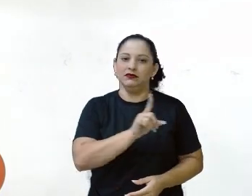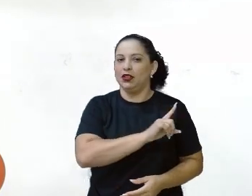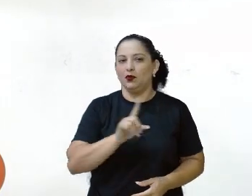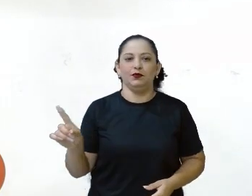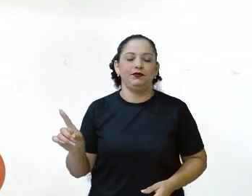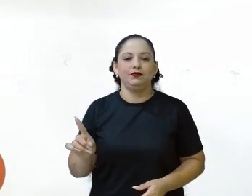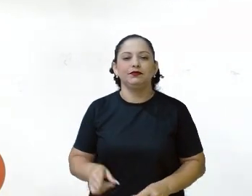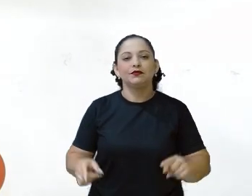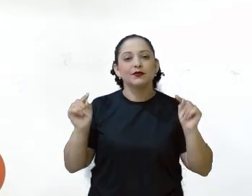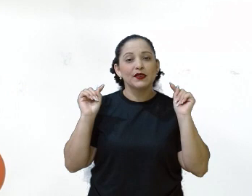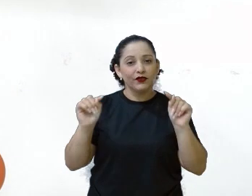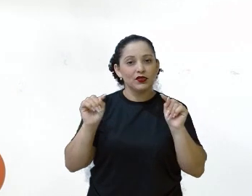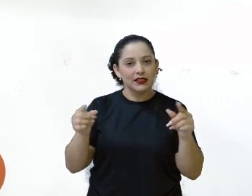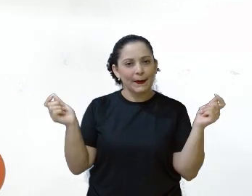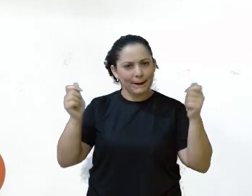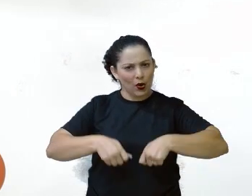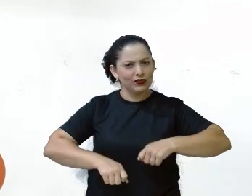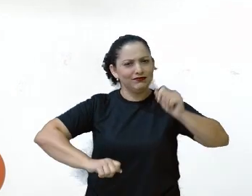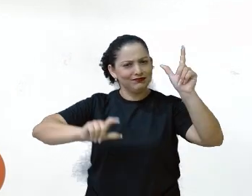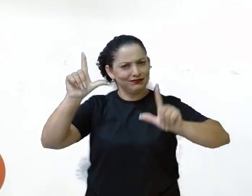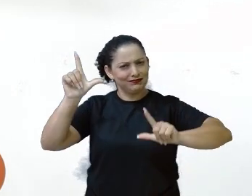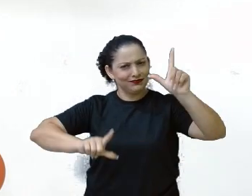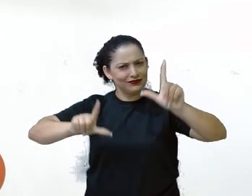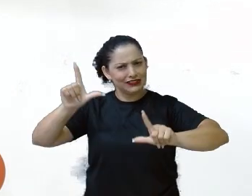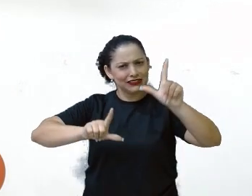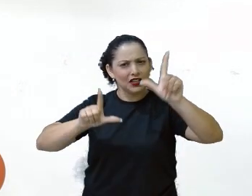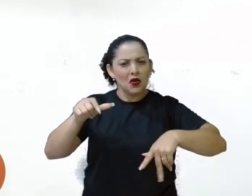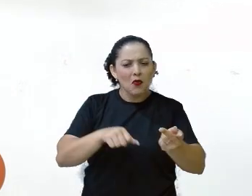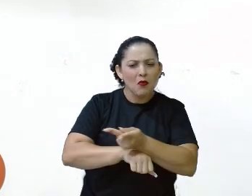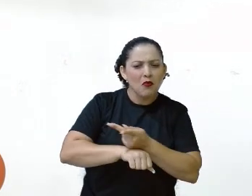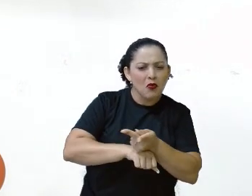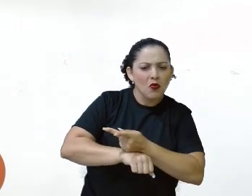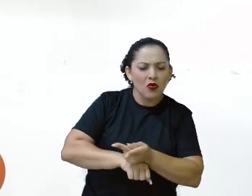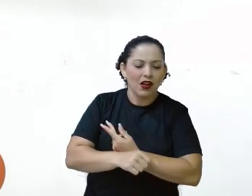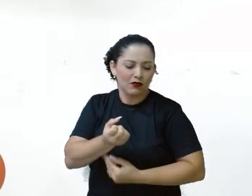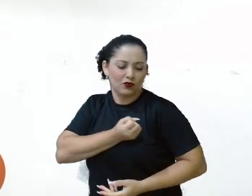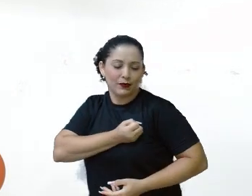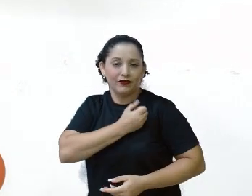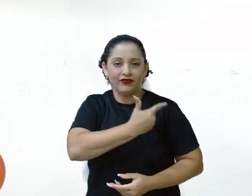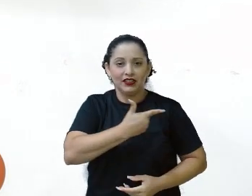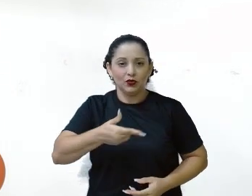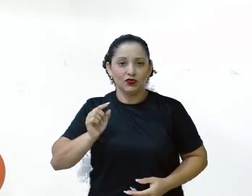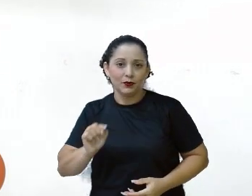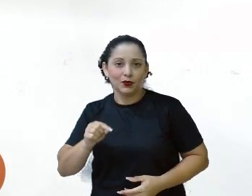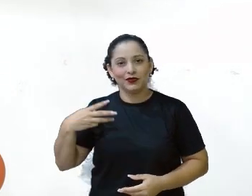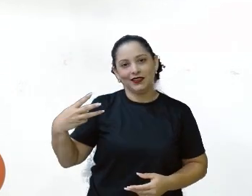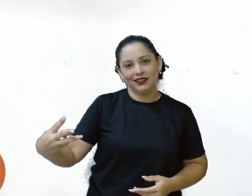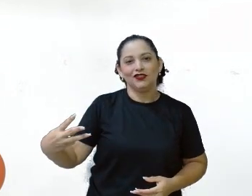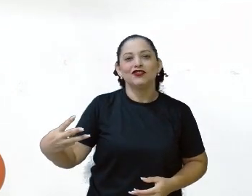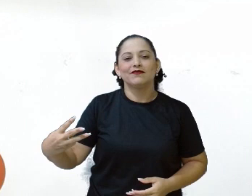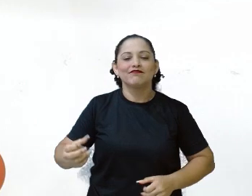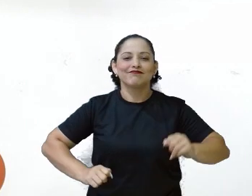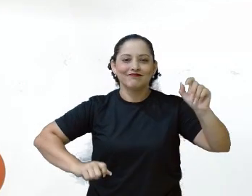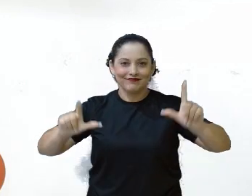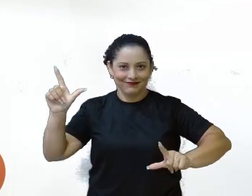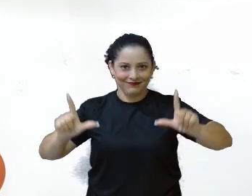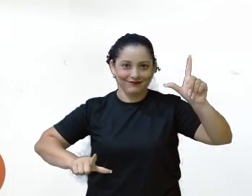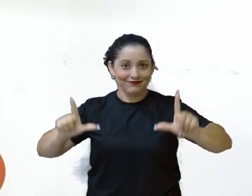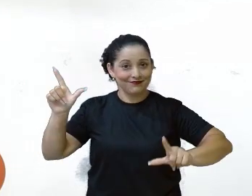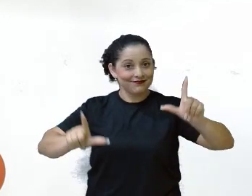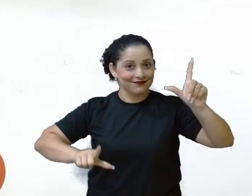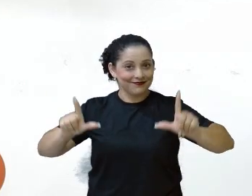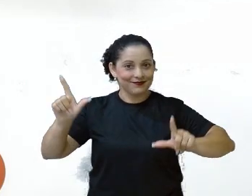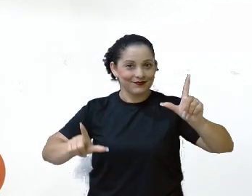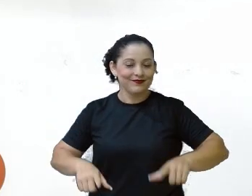Você pode, na sua TV, acessar o canal 22.3 na TV Nova